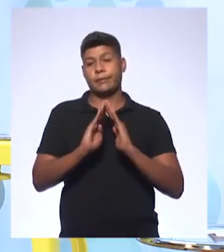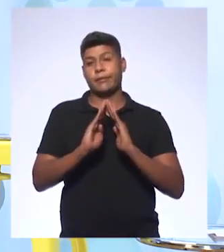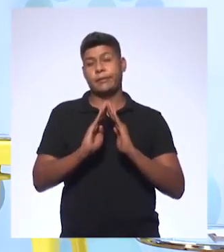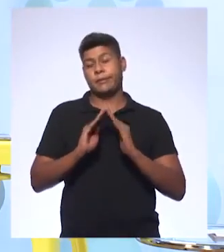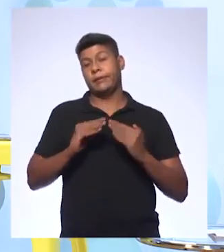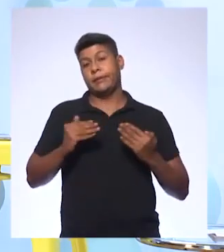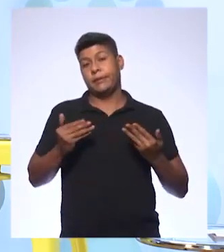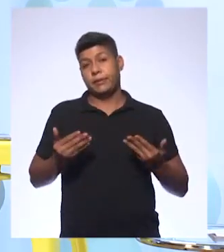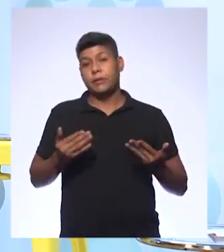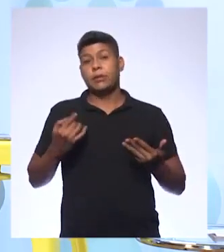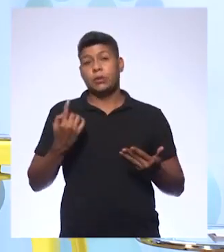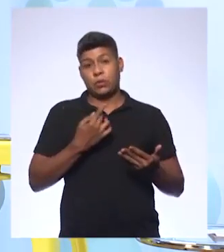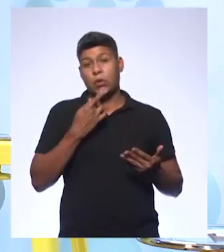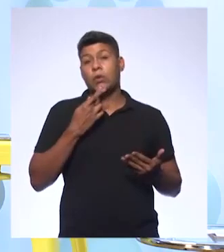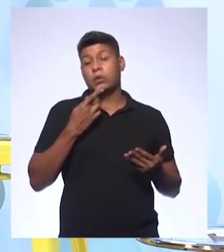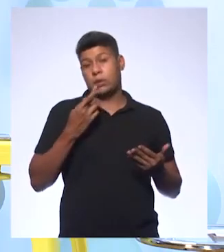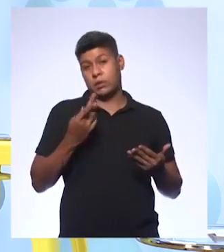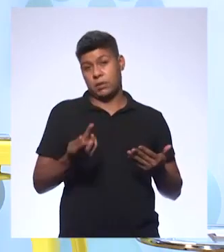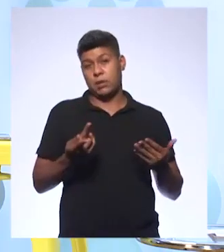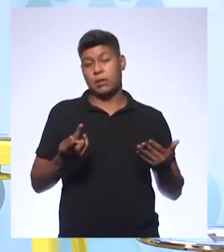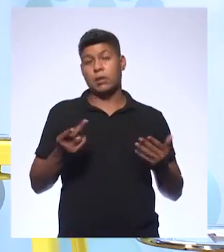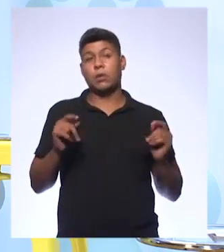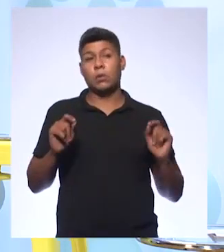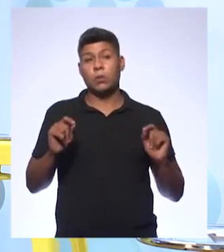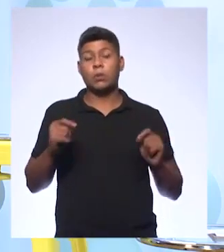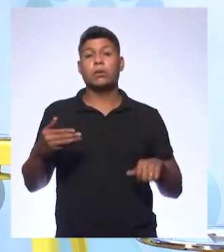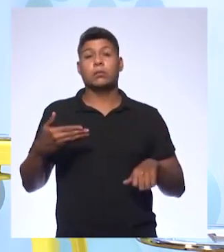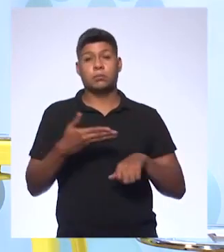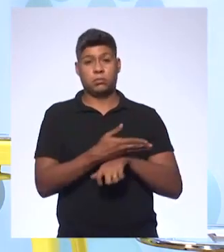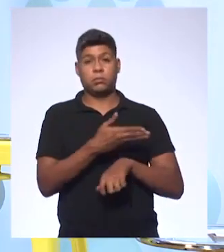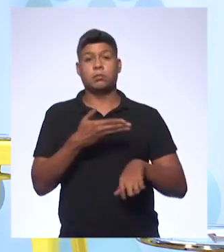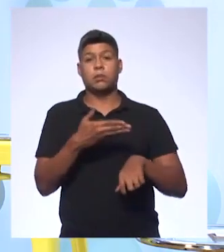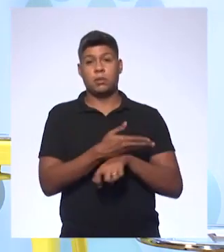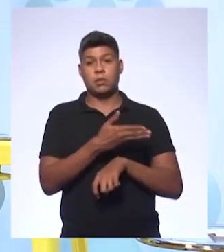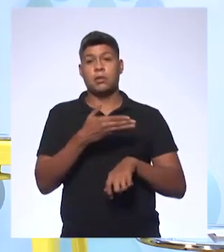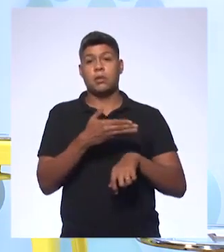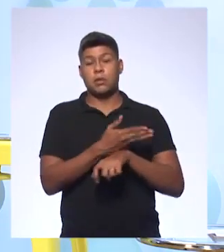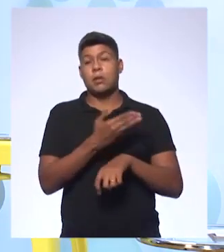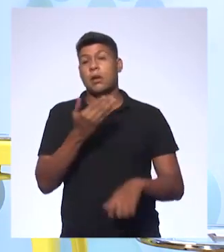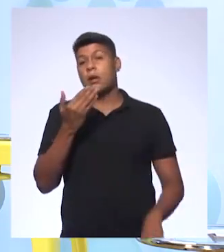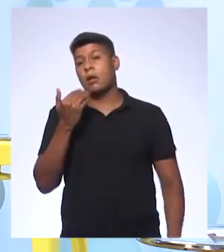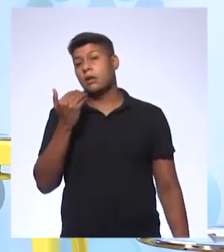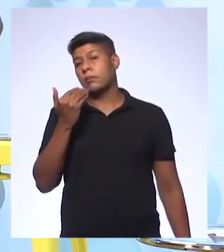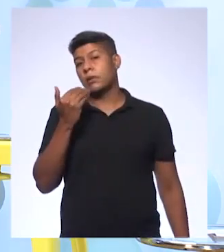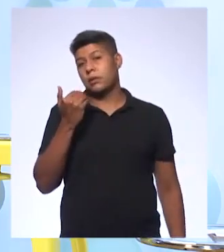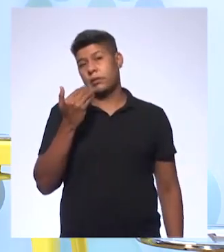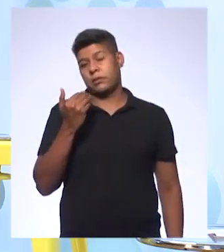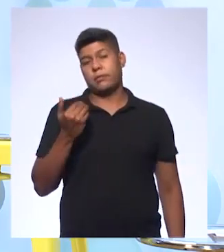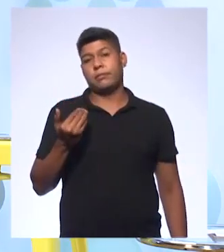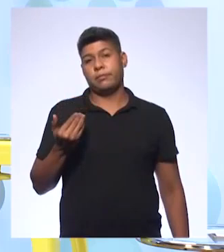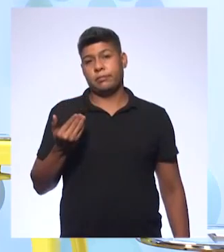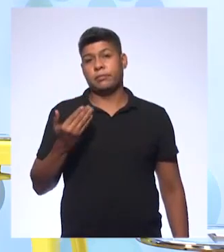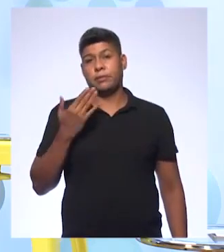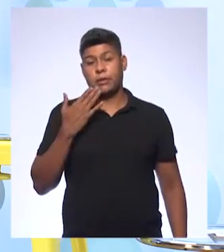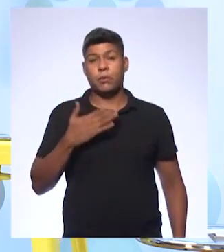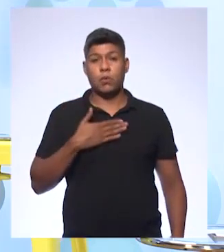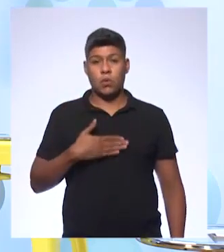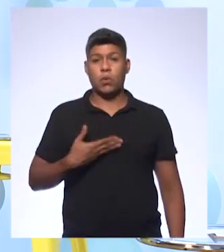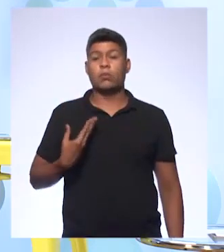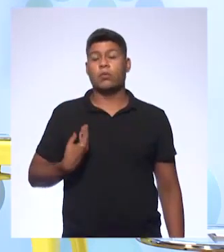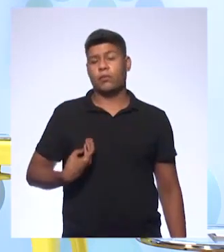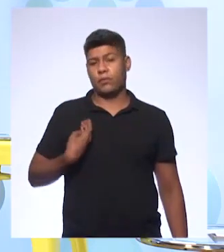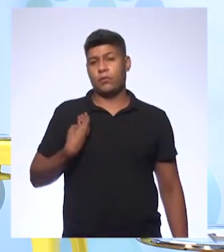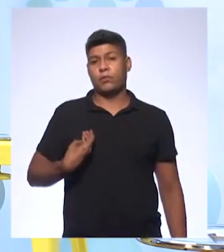Então, como nós já falamos aqui, sobre o acesso à alimentação, que é o mínimo necessário para um corpo se manter